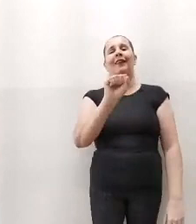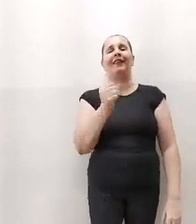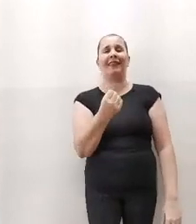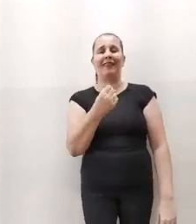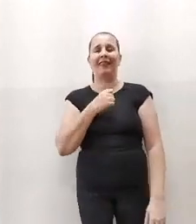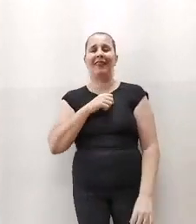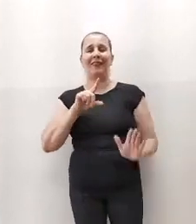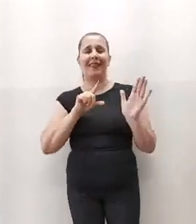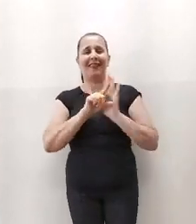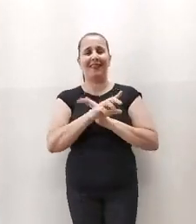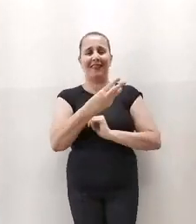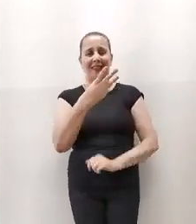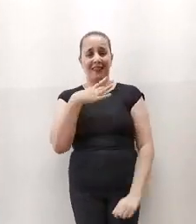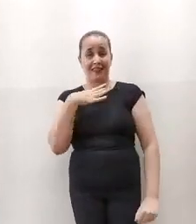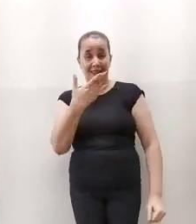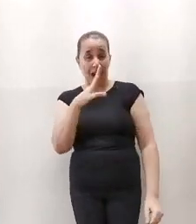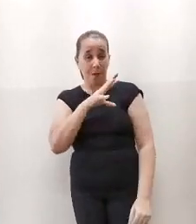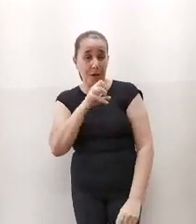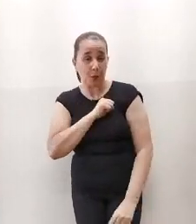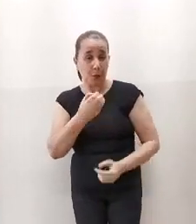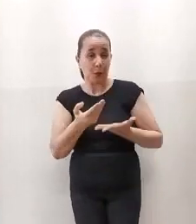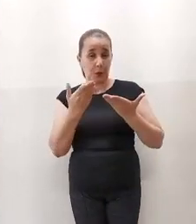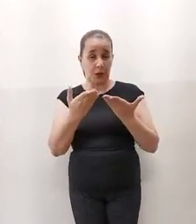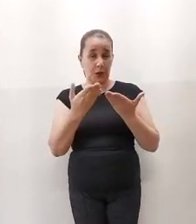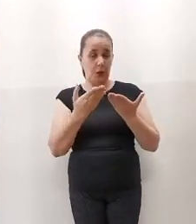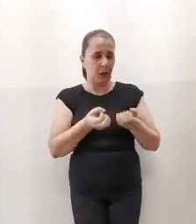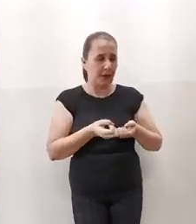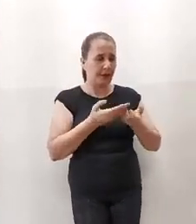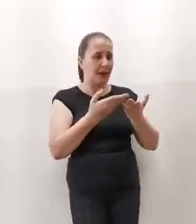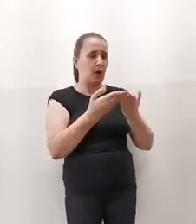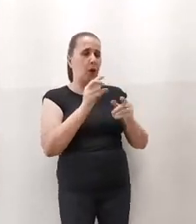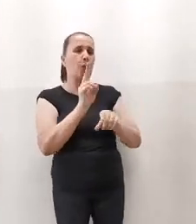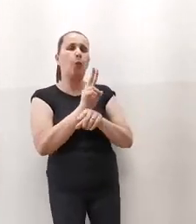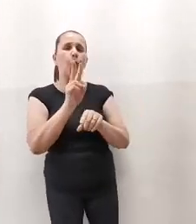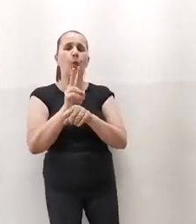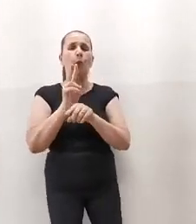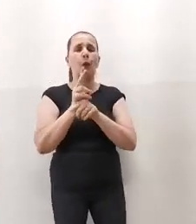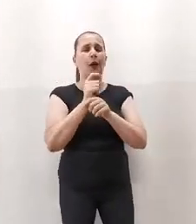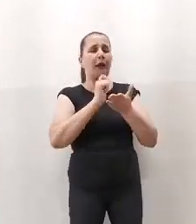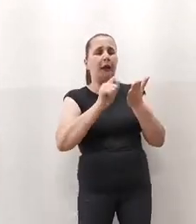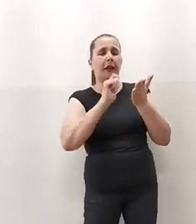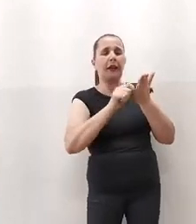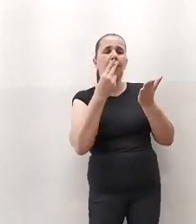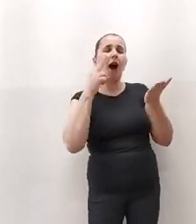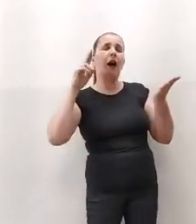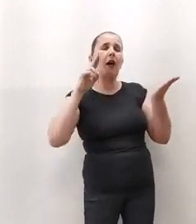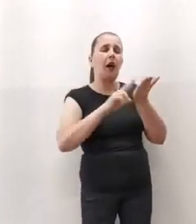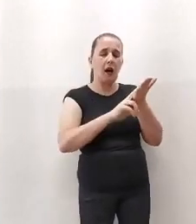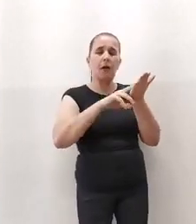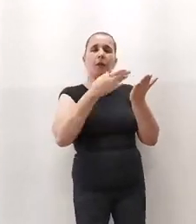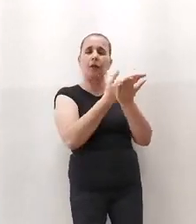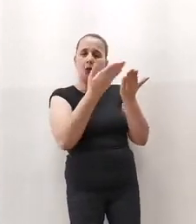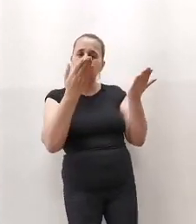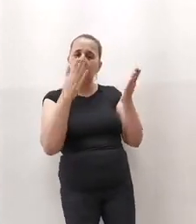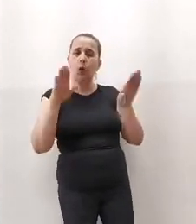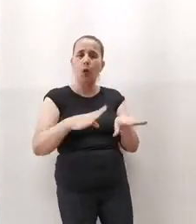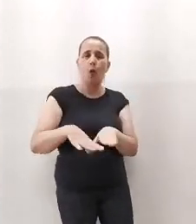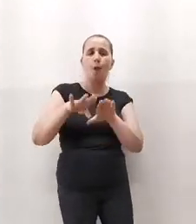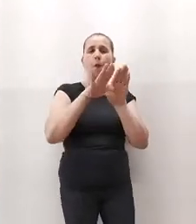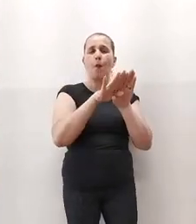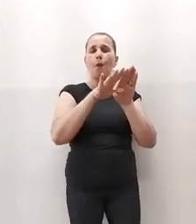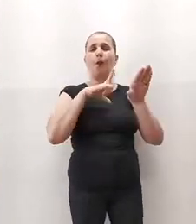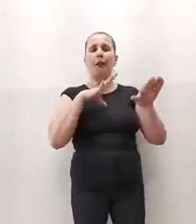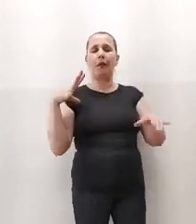assim: amados, quando empregava toda a diligência em escrever-vos acerca da vossa comum